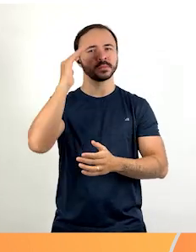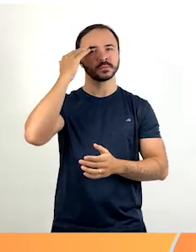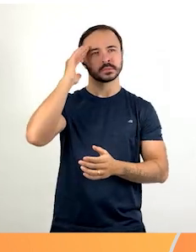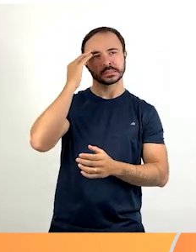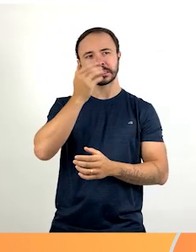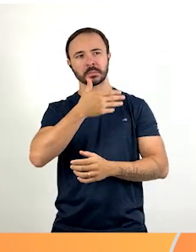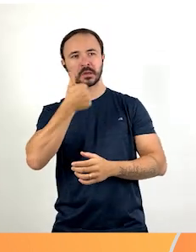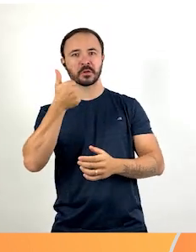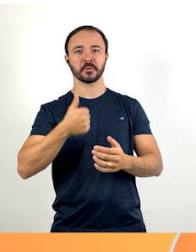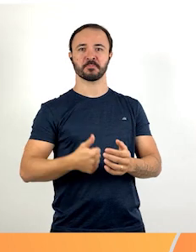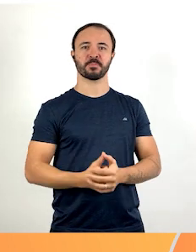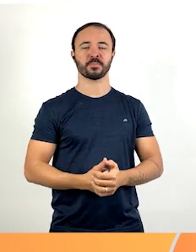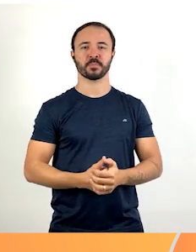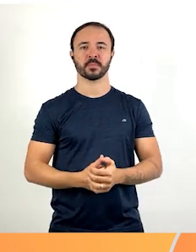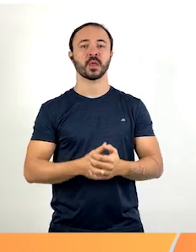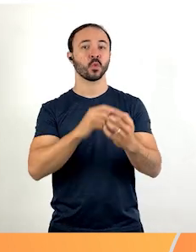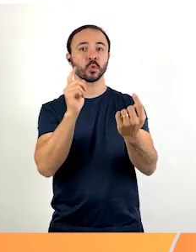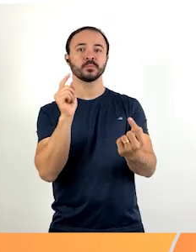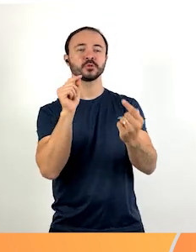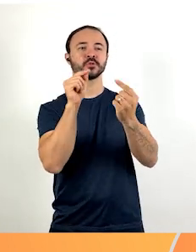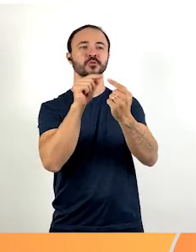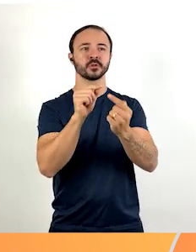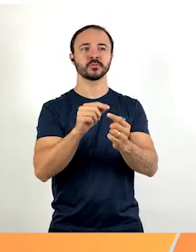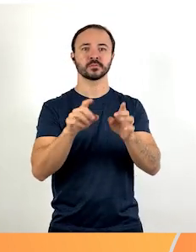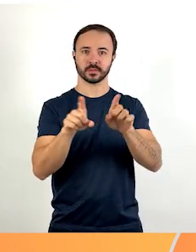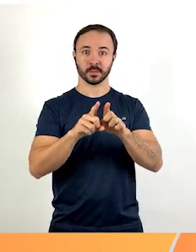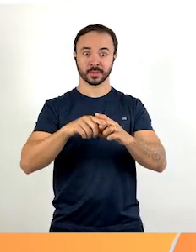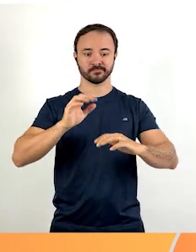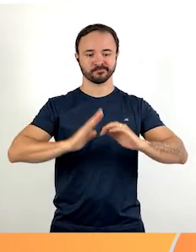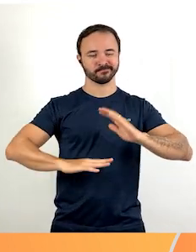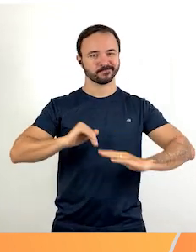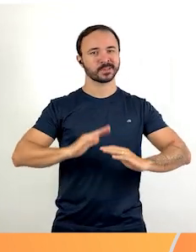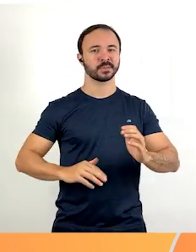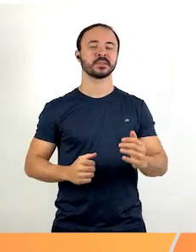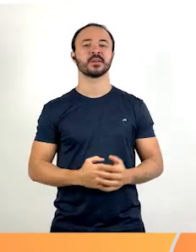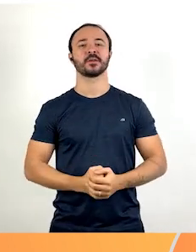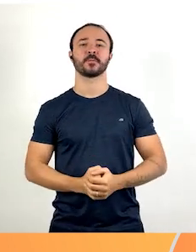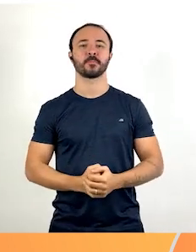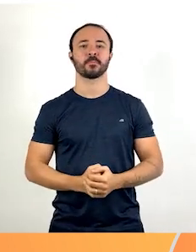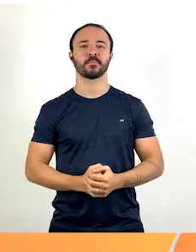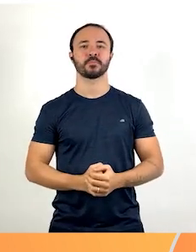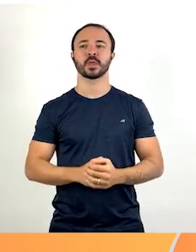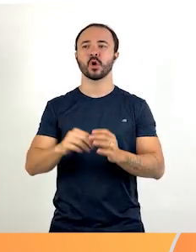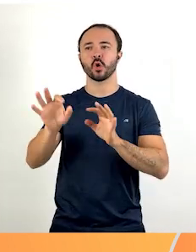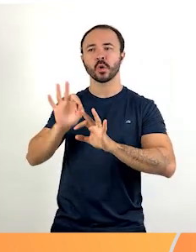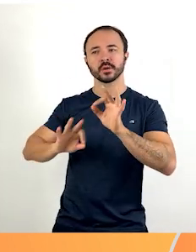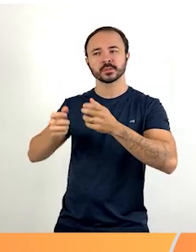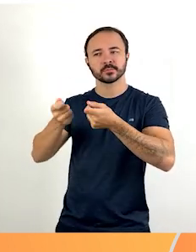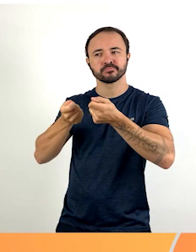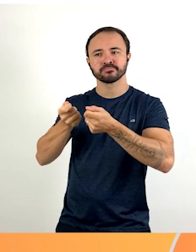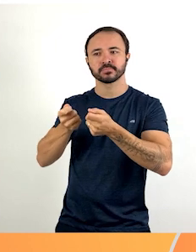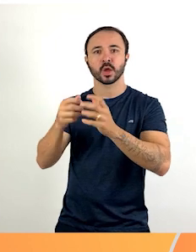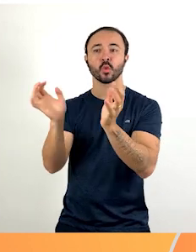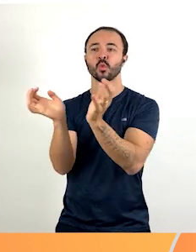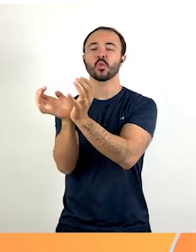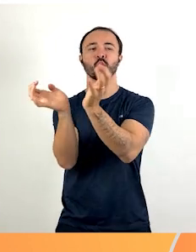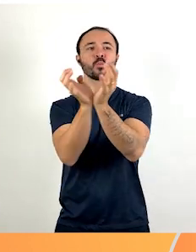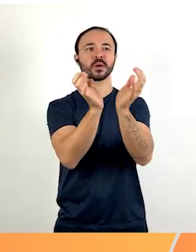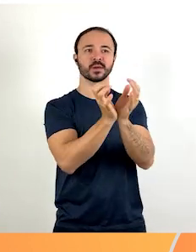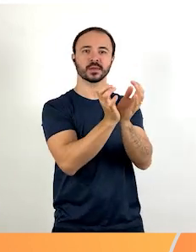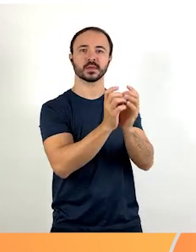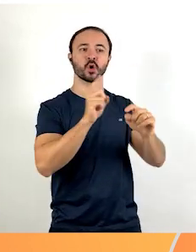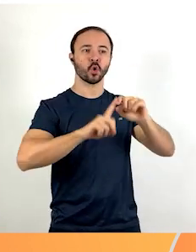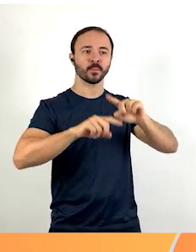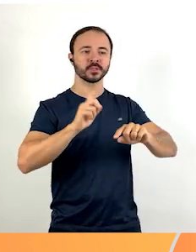esse assunto? O objetivo da aula é habilidades BNCC. Classificar equipamentos elétricos residenciais,